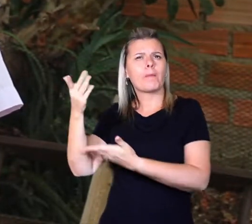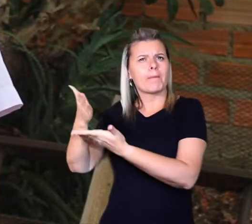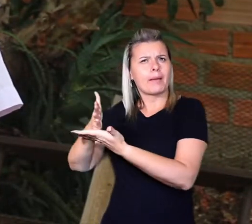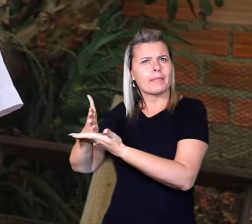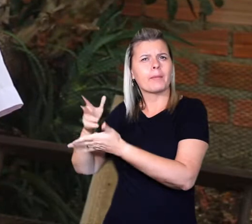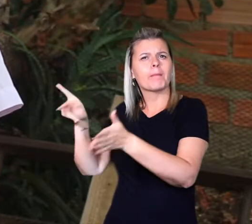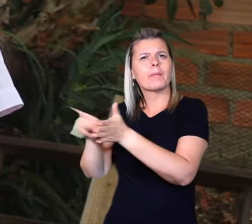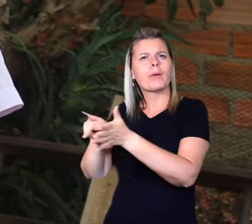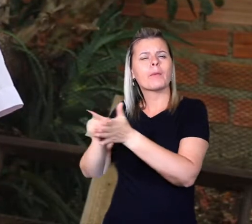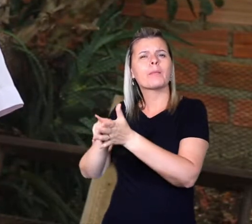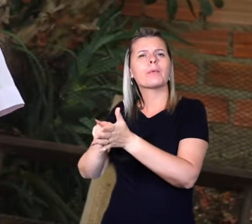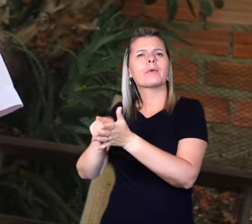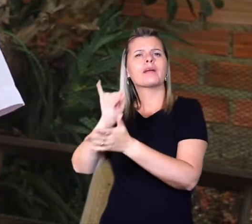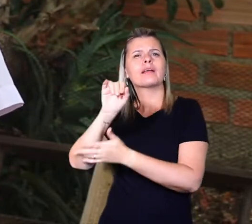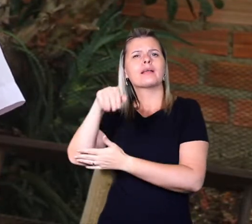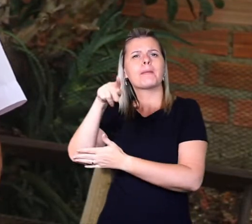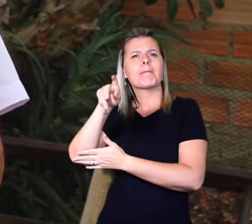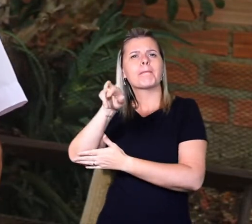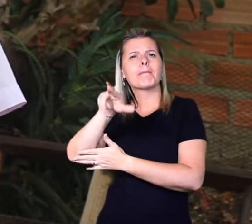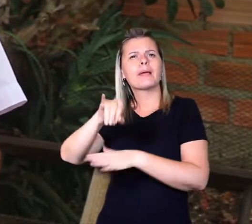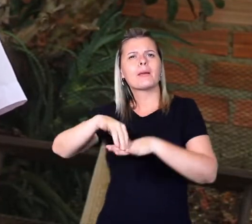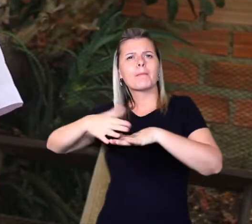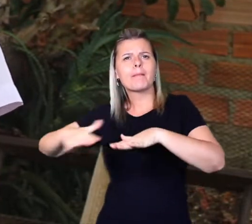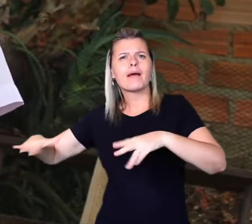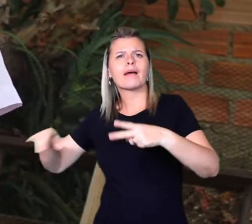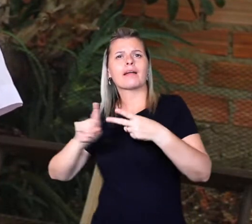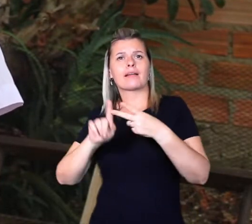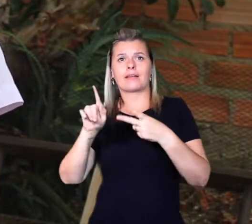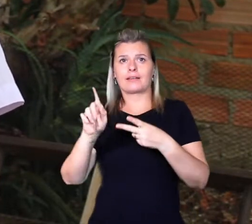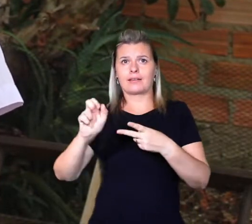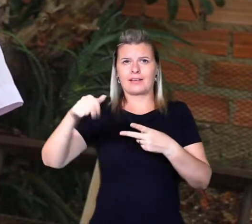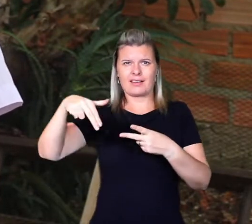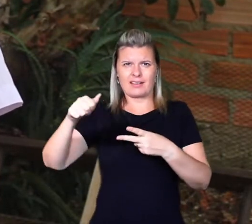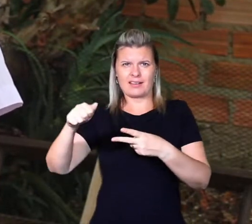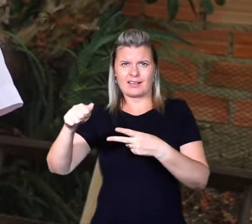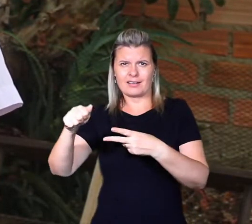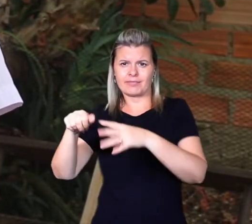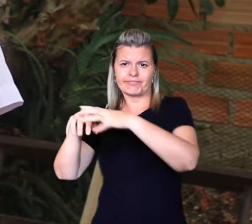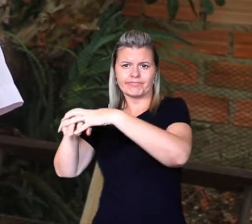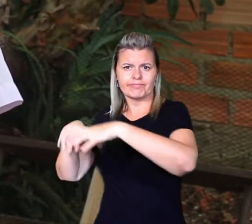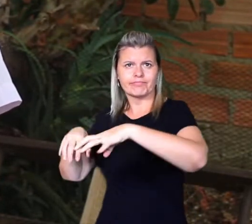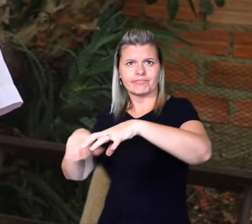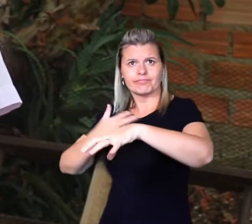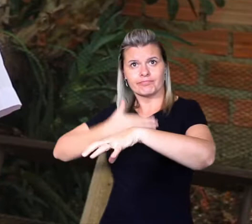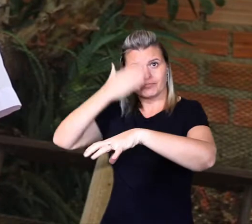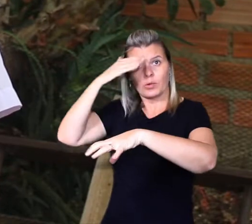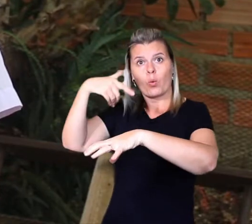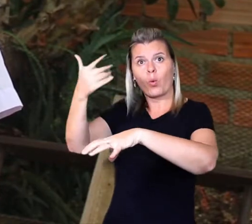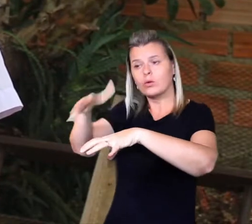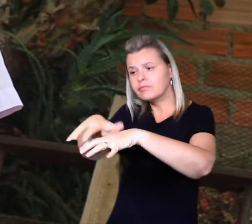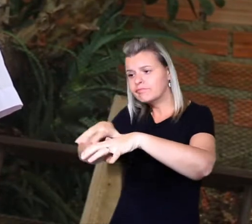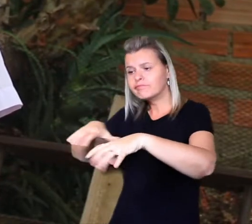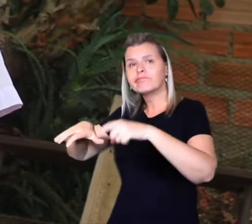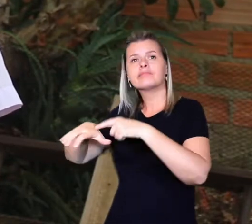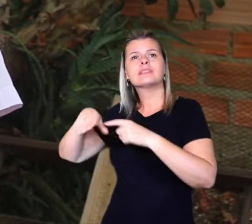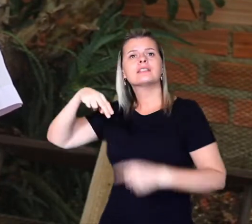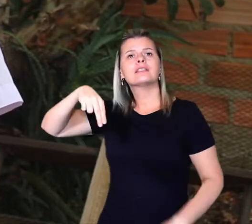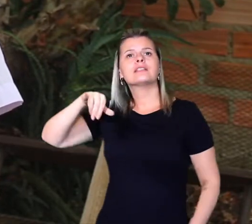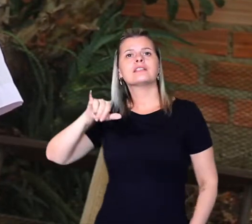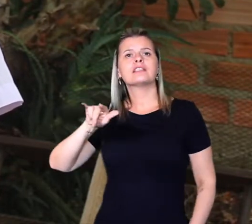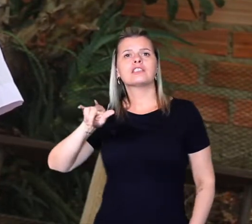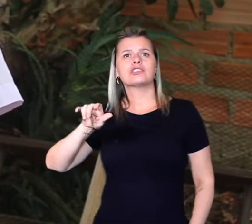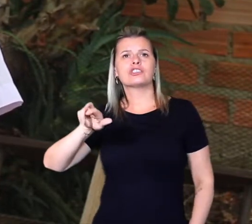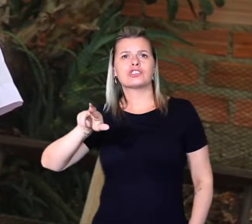era do Império do Mar e de Gana, Songhai, que eram islamizados. Parte não era, que vieram da